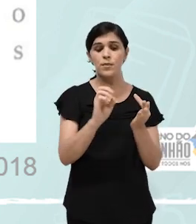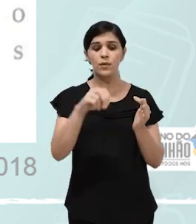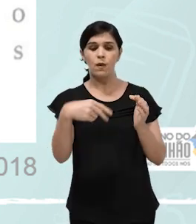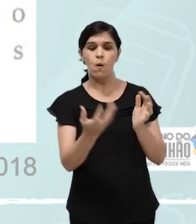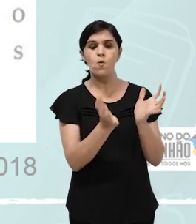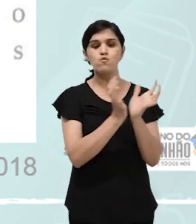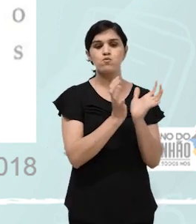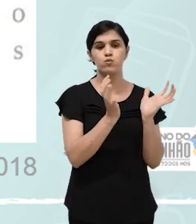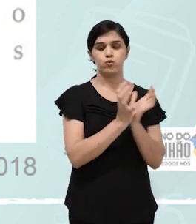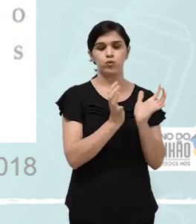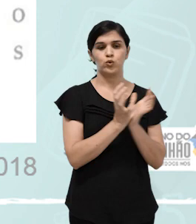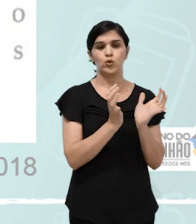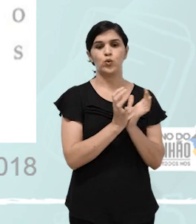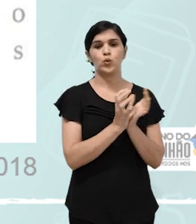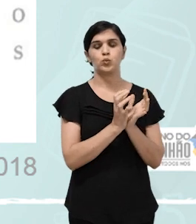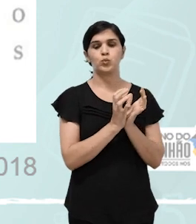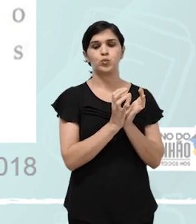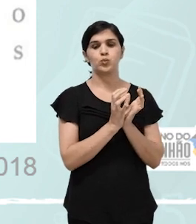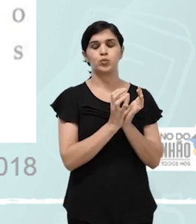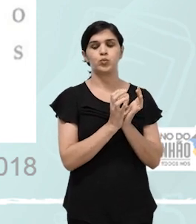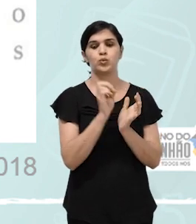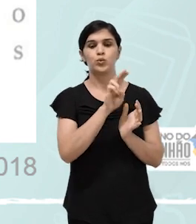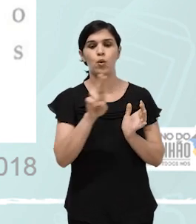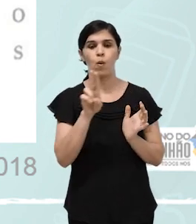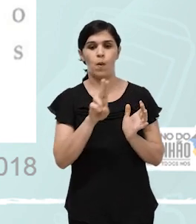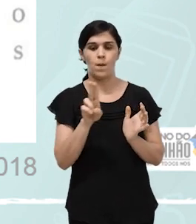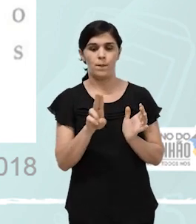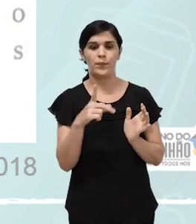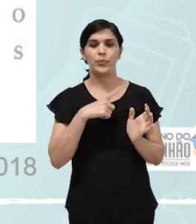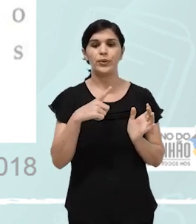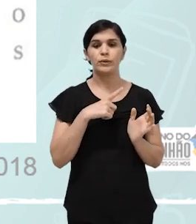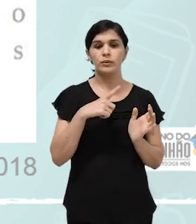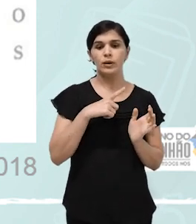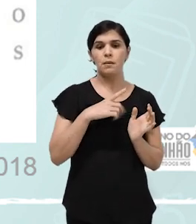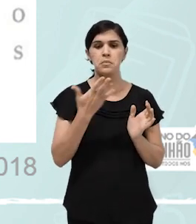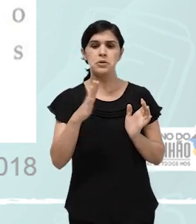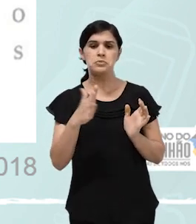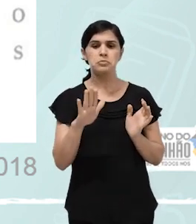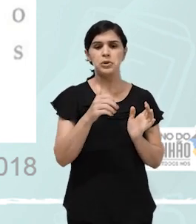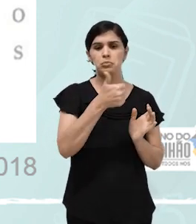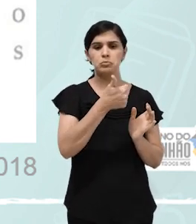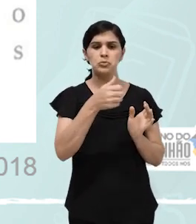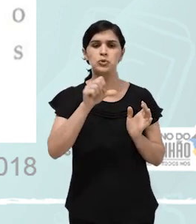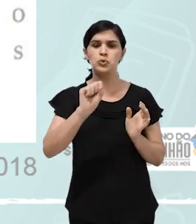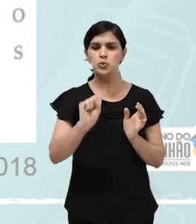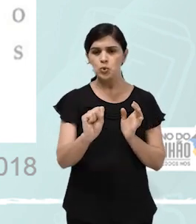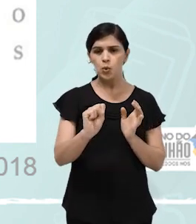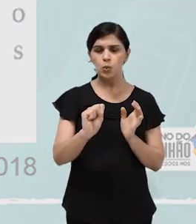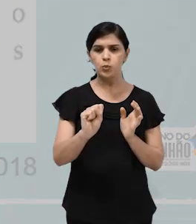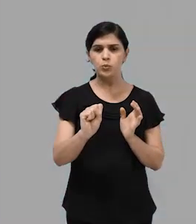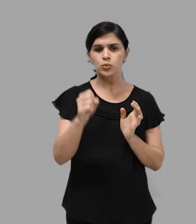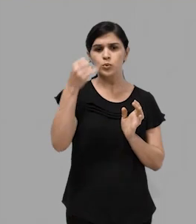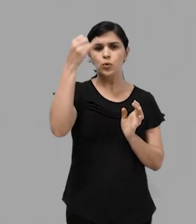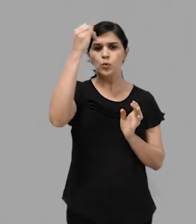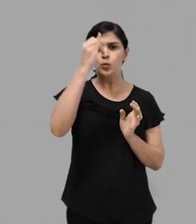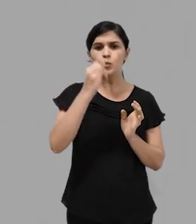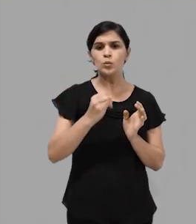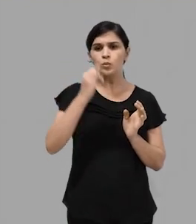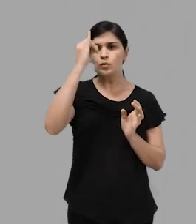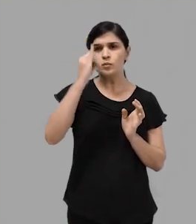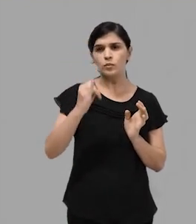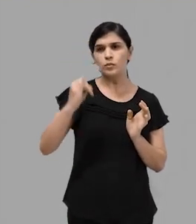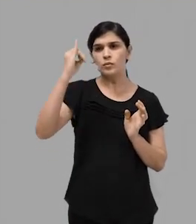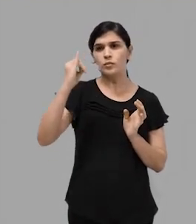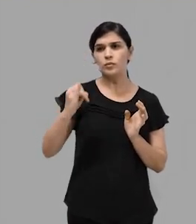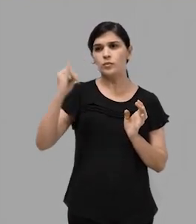grupos. Bom, nós temos 18 linhas verticais. Essas 18 linhas vão ser agrupadas em